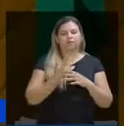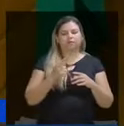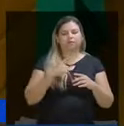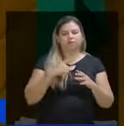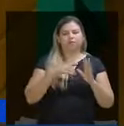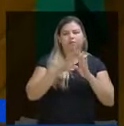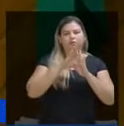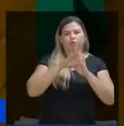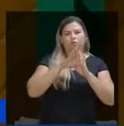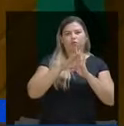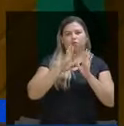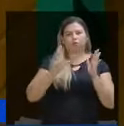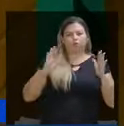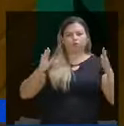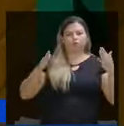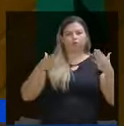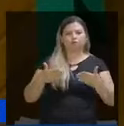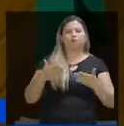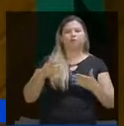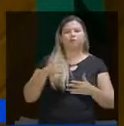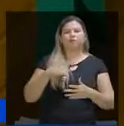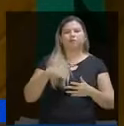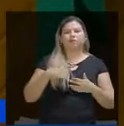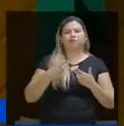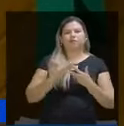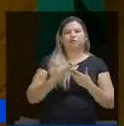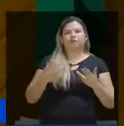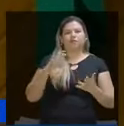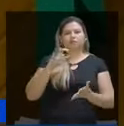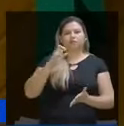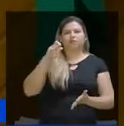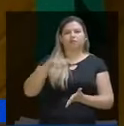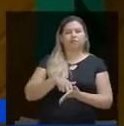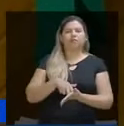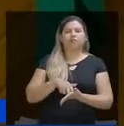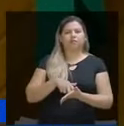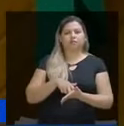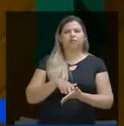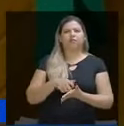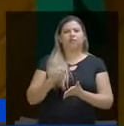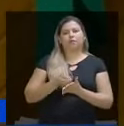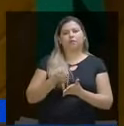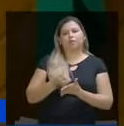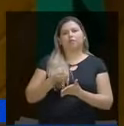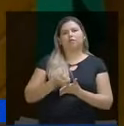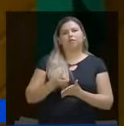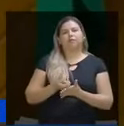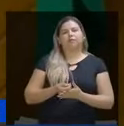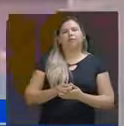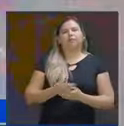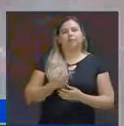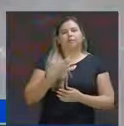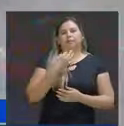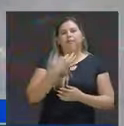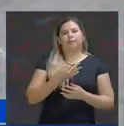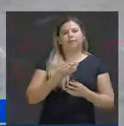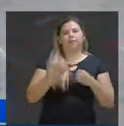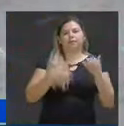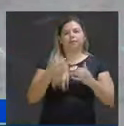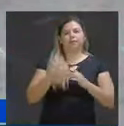de um código específico para esse tipo de sanção de sanção obrigacional. É o parecer, excelência.